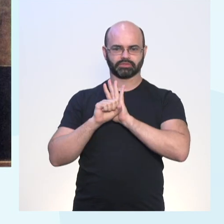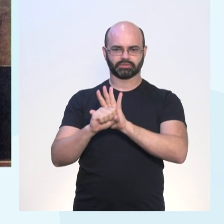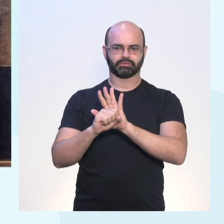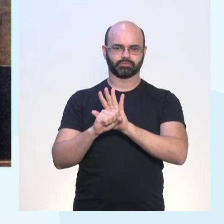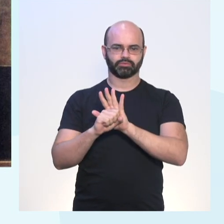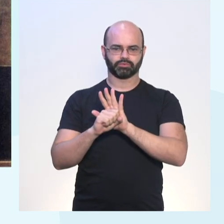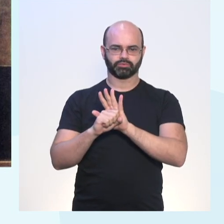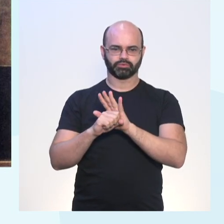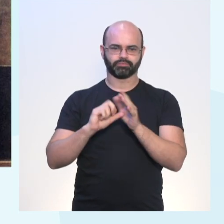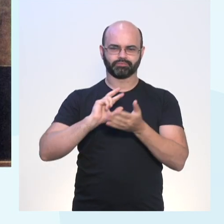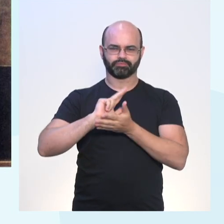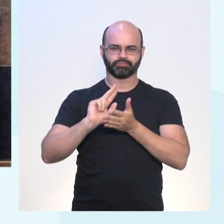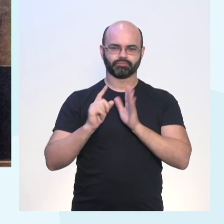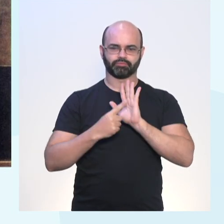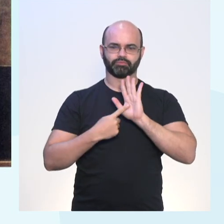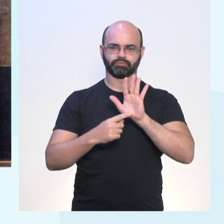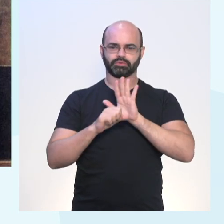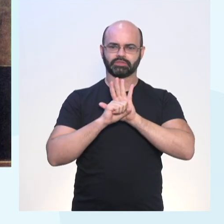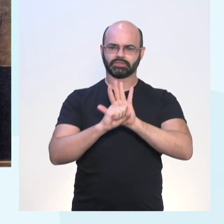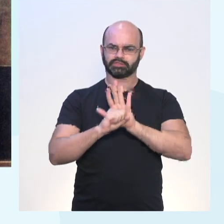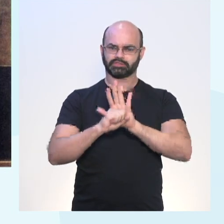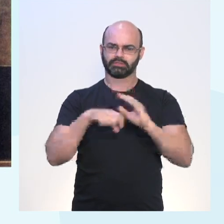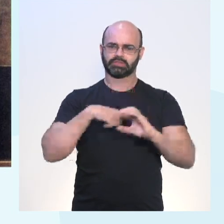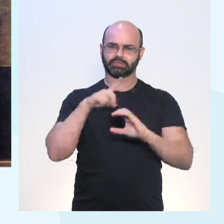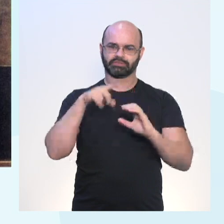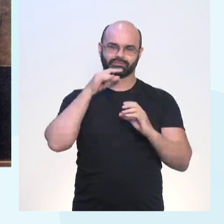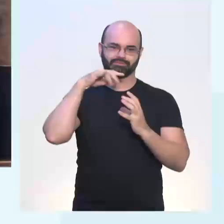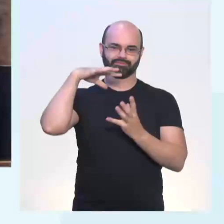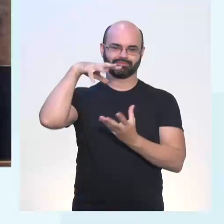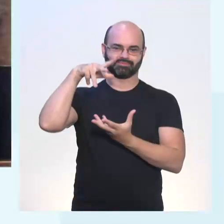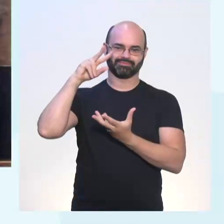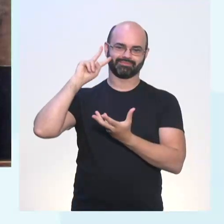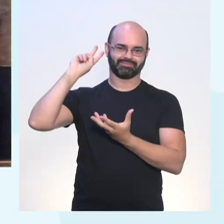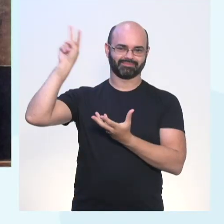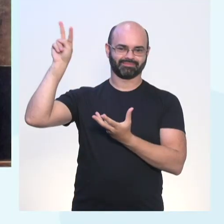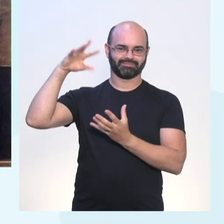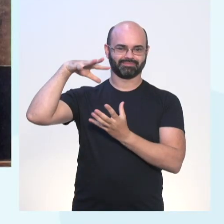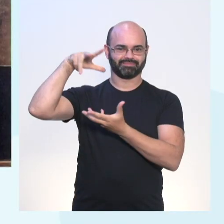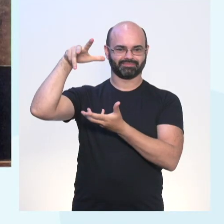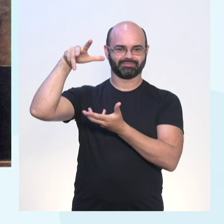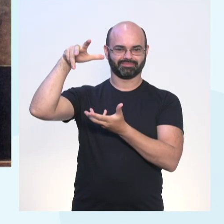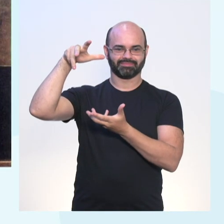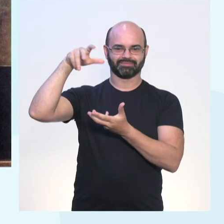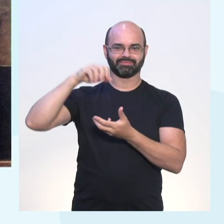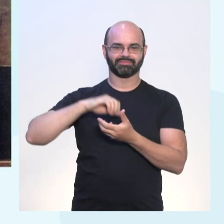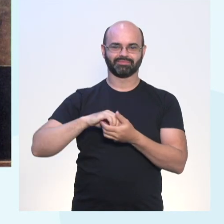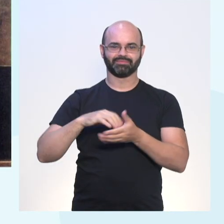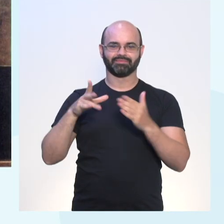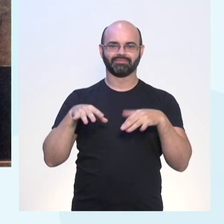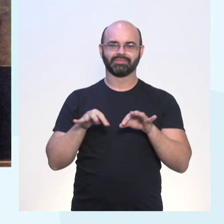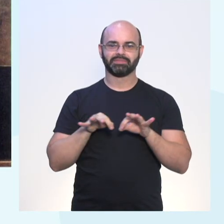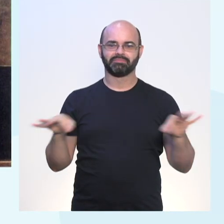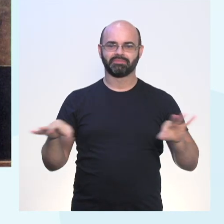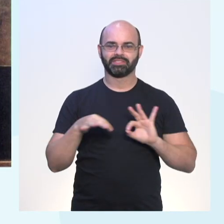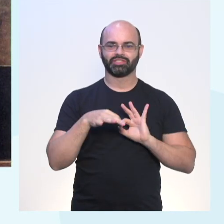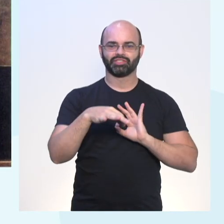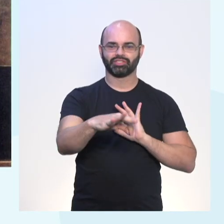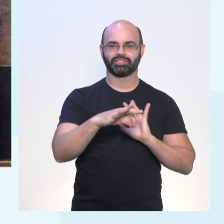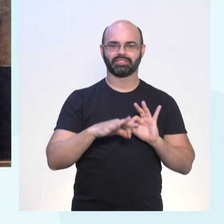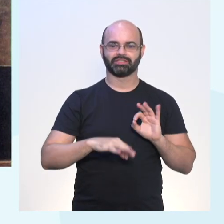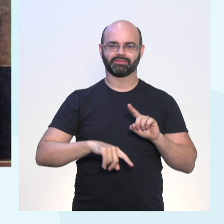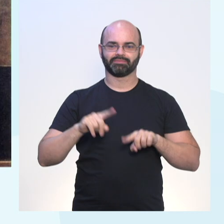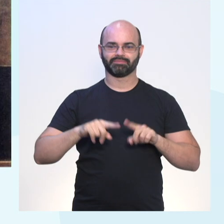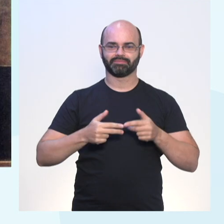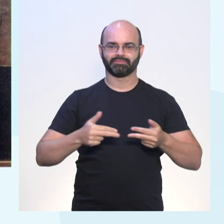da ciência. Então, a gente tem um globo terrestre, a gente tem instrumentos de medida, a gente